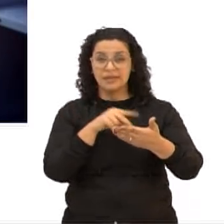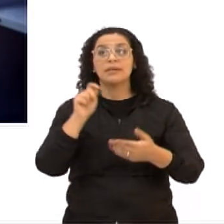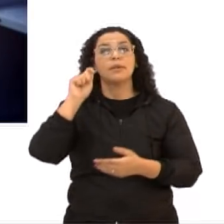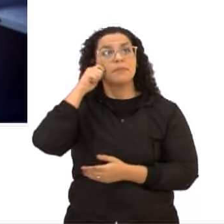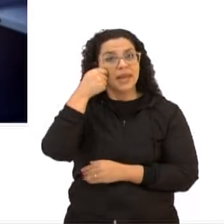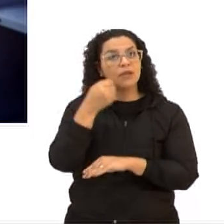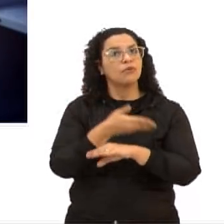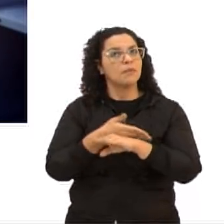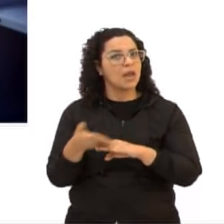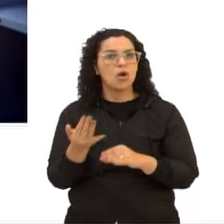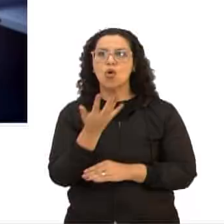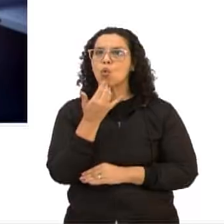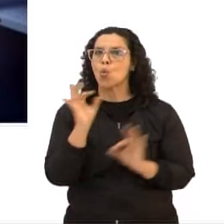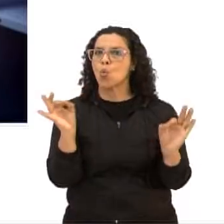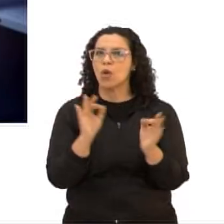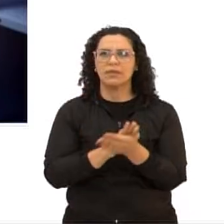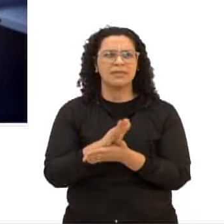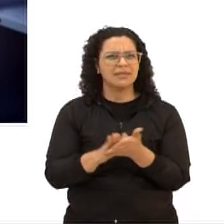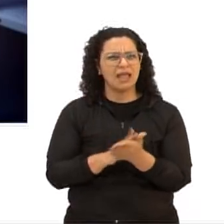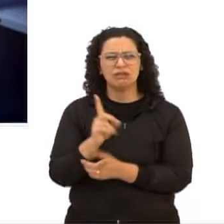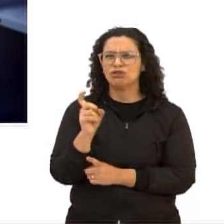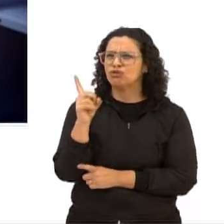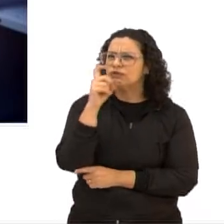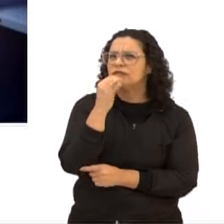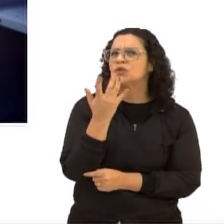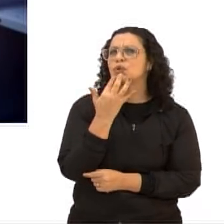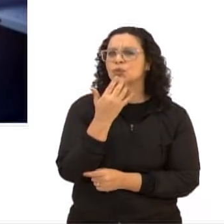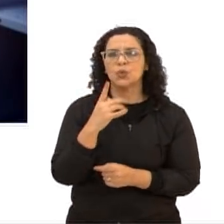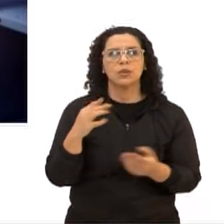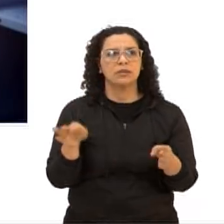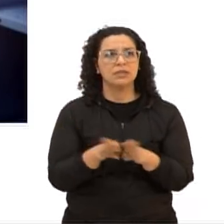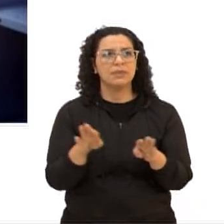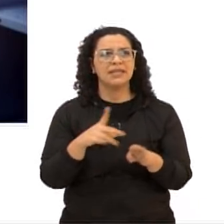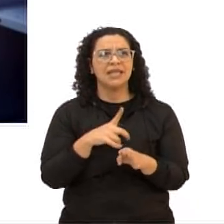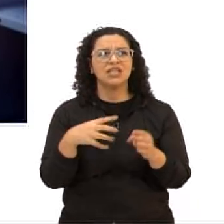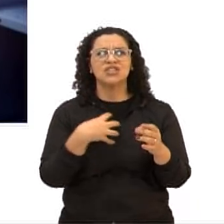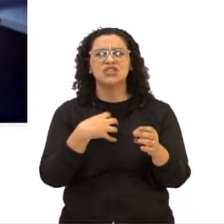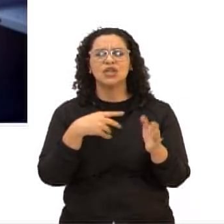branca, né? Ela muito raramente é colorida, né? E ela tem todas